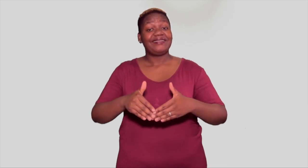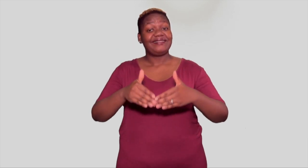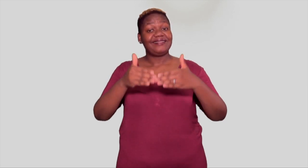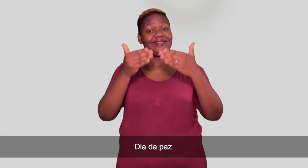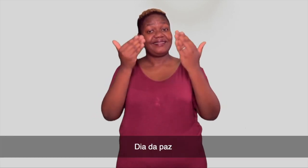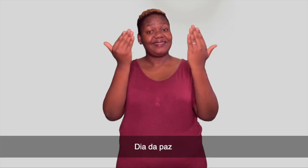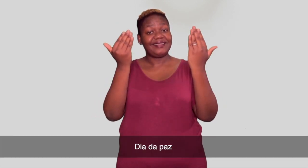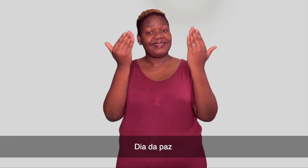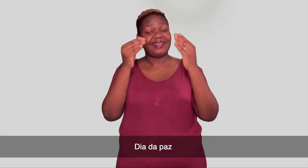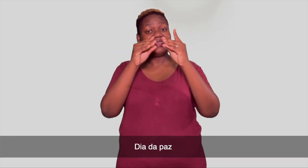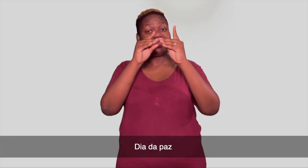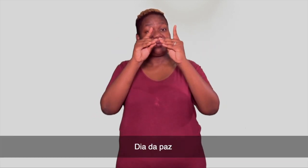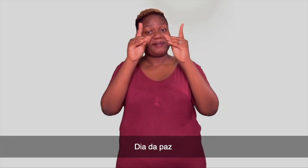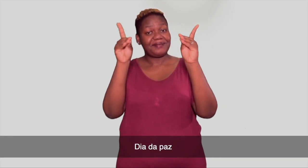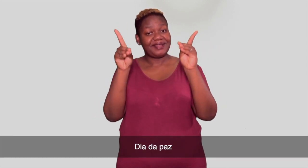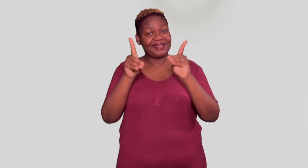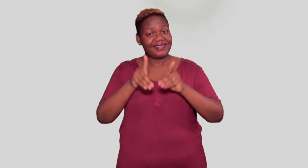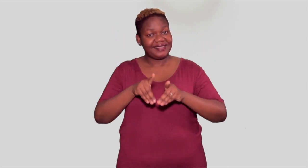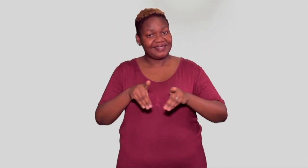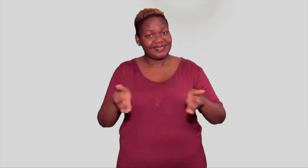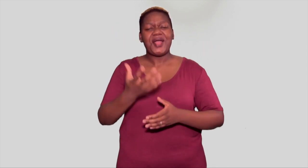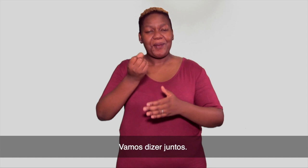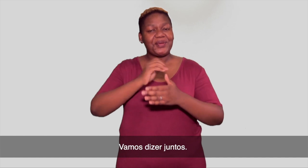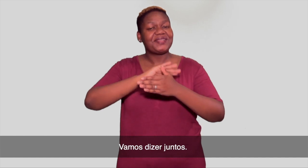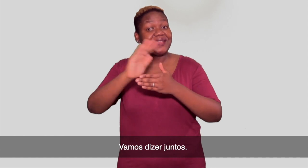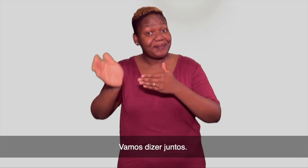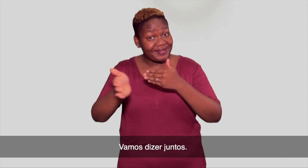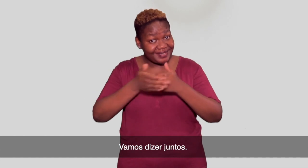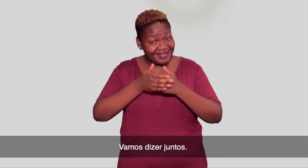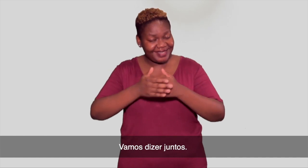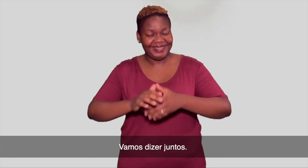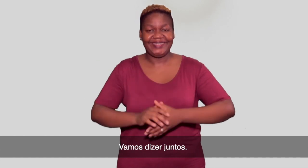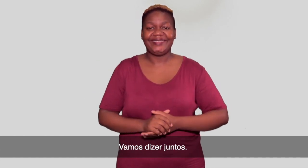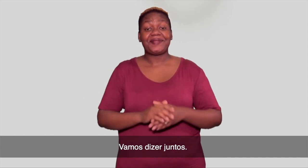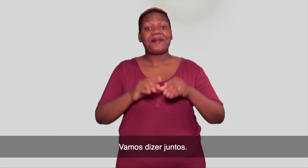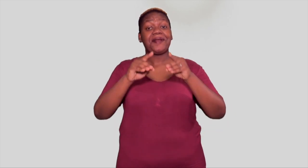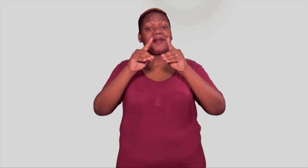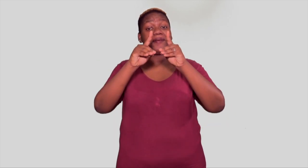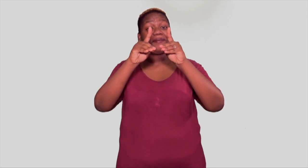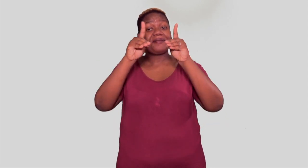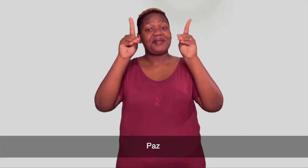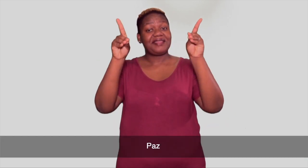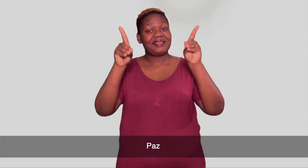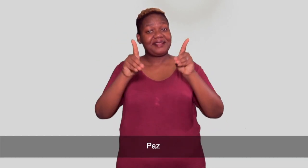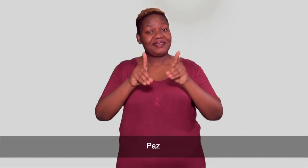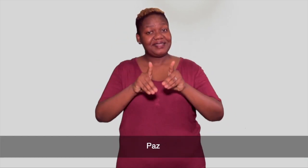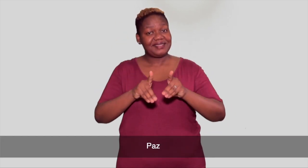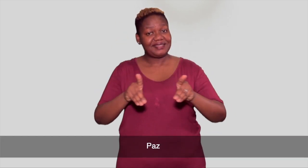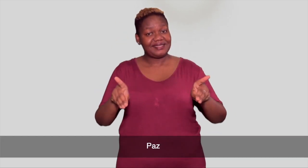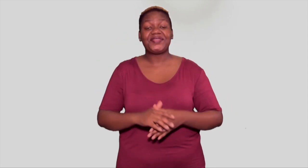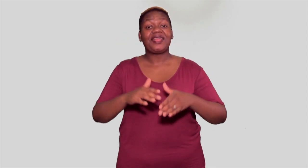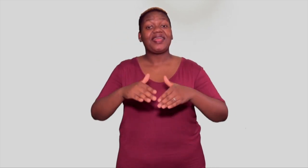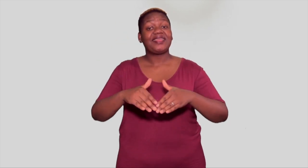Paz, dia da paz. Vamos dizer juntos? Paz,